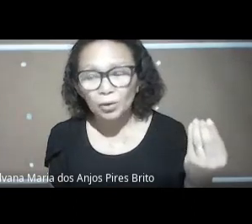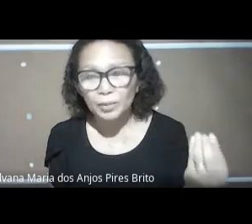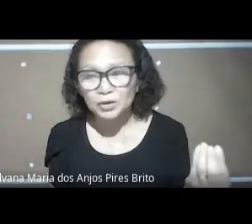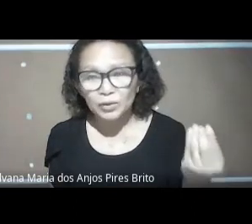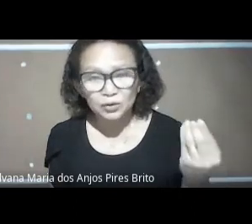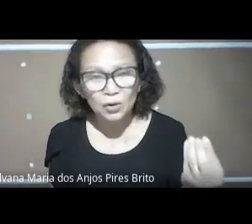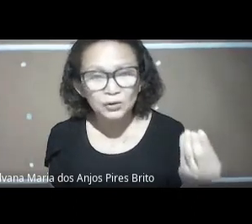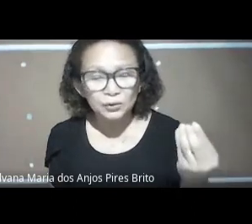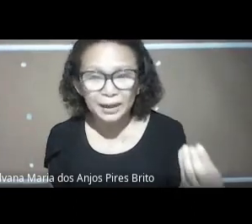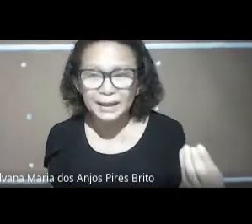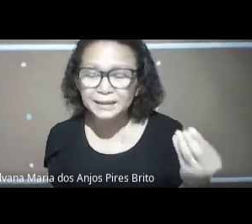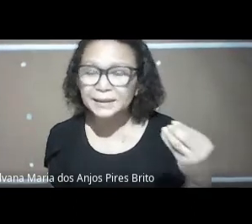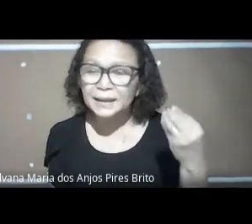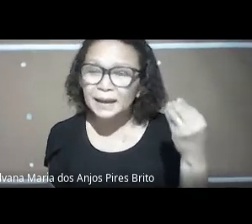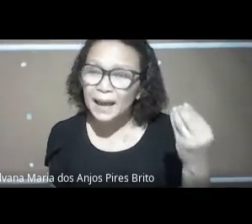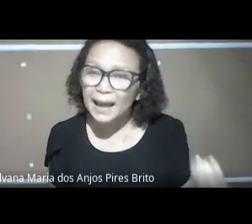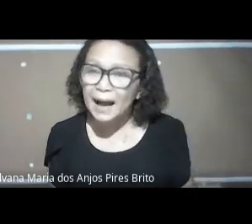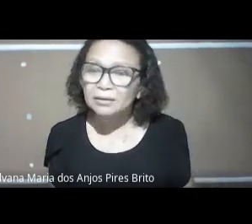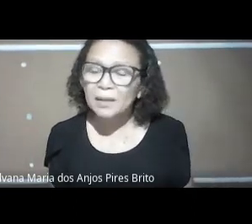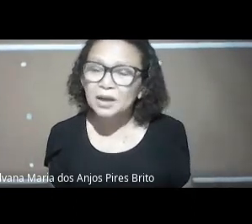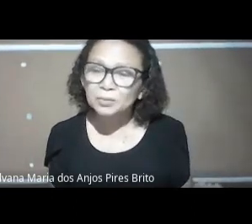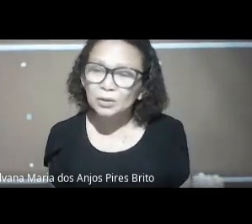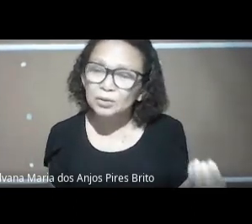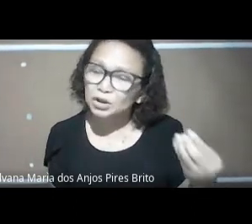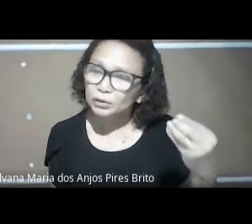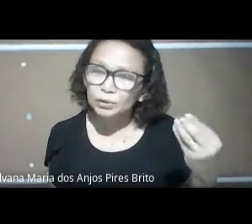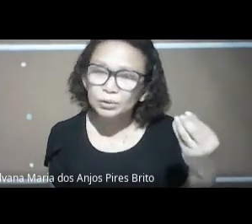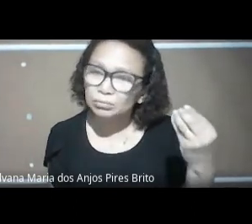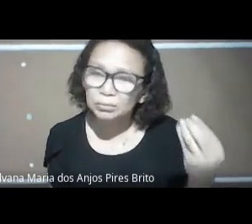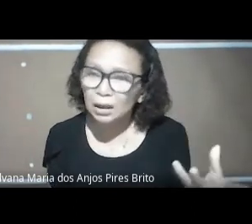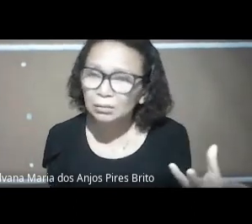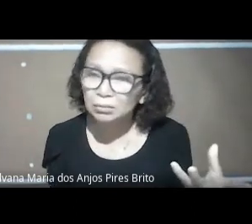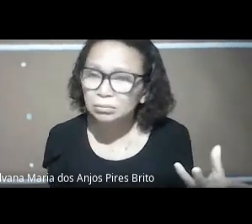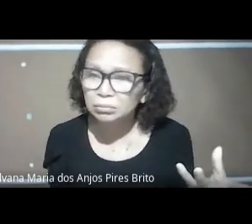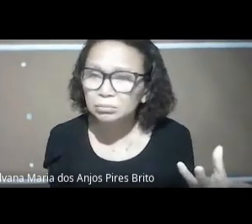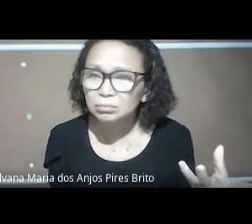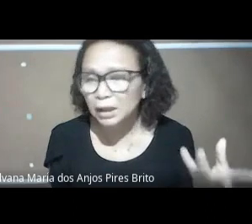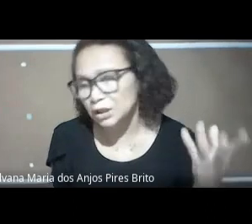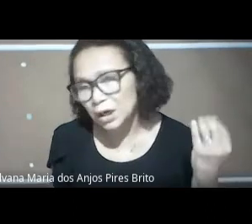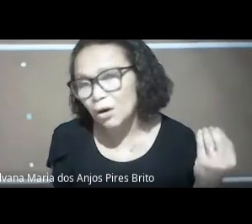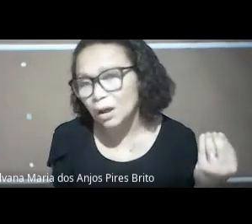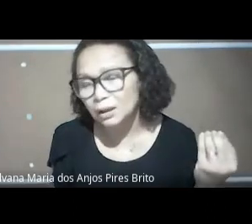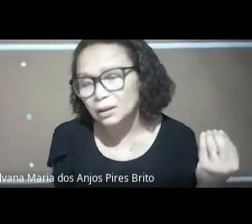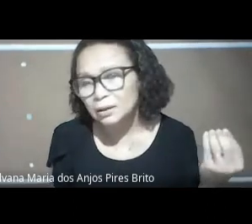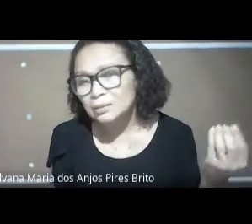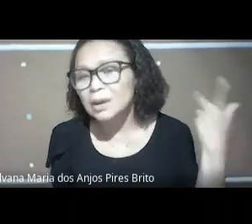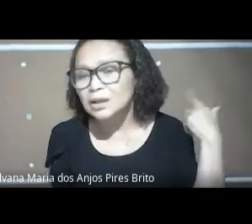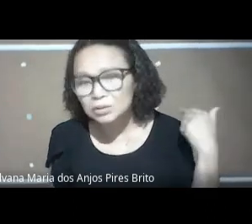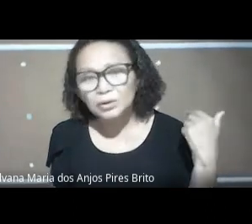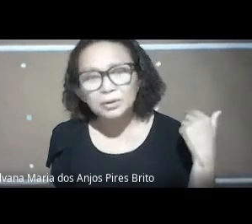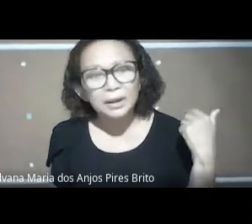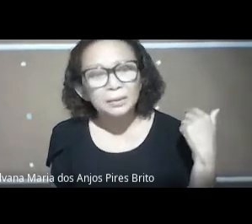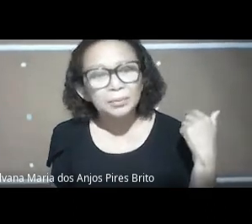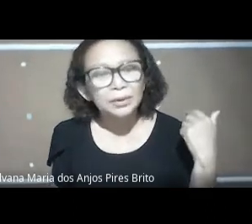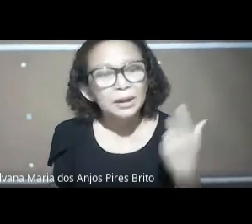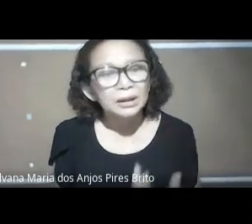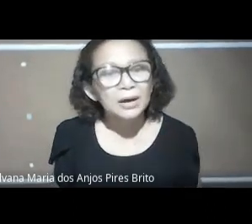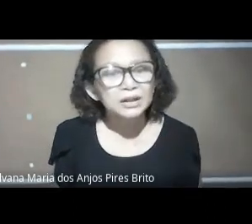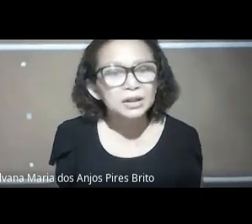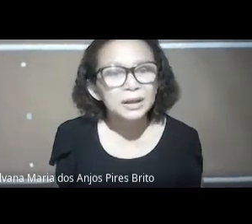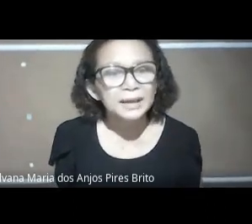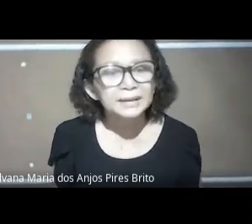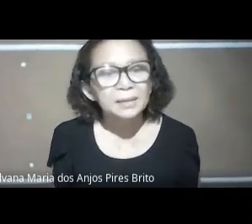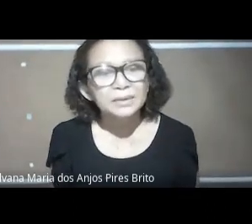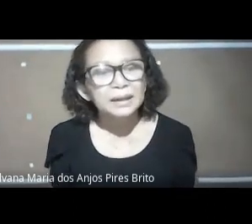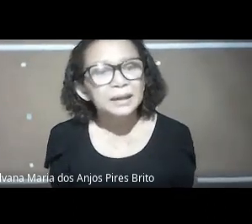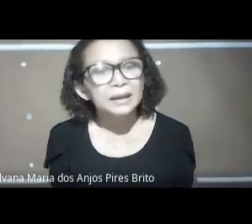formado por pessoas com surdez é altamente produtivo, não desde agora, desde muito tempo. Então,